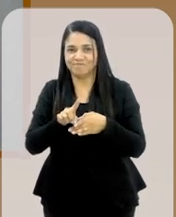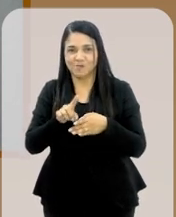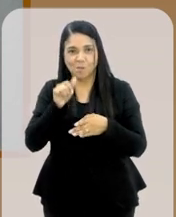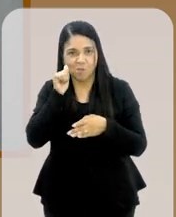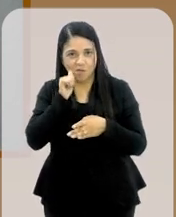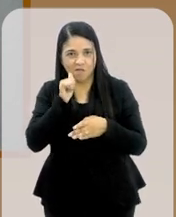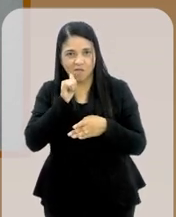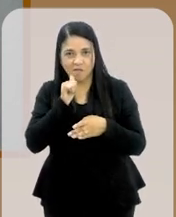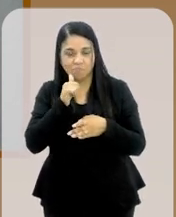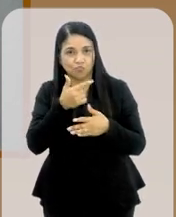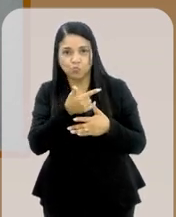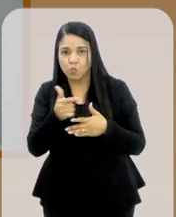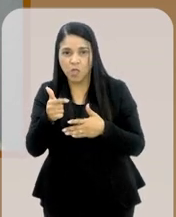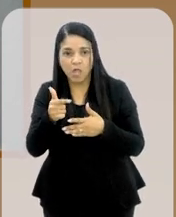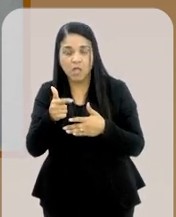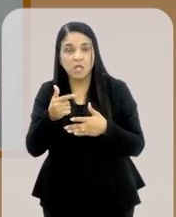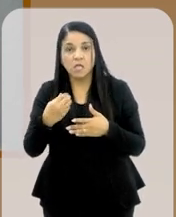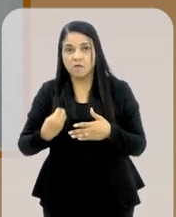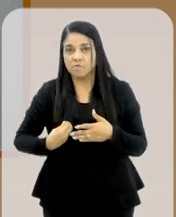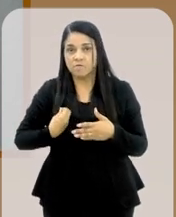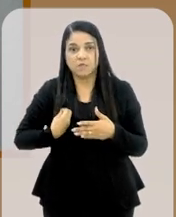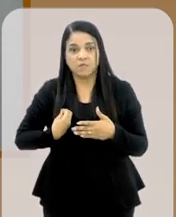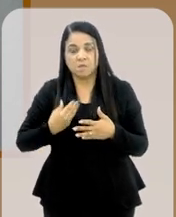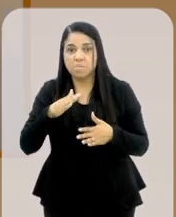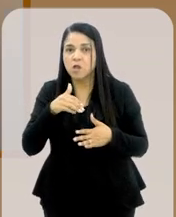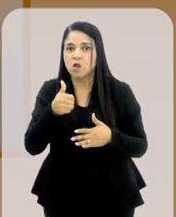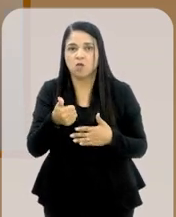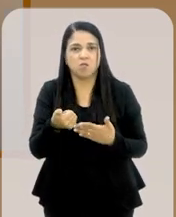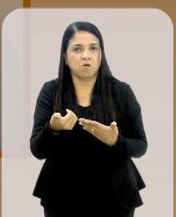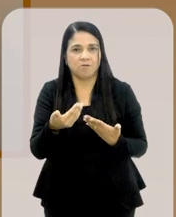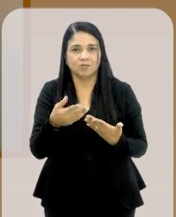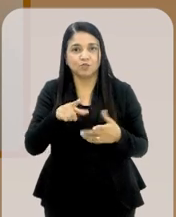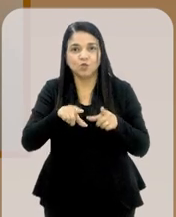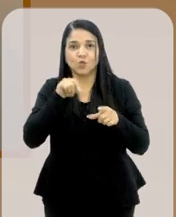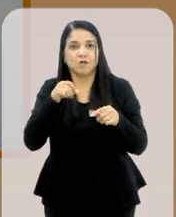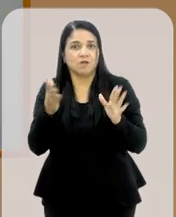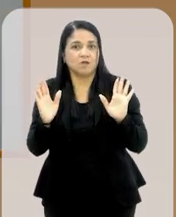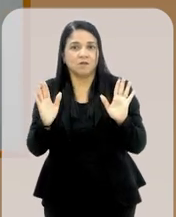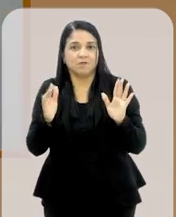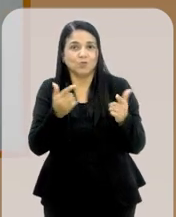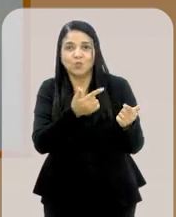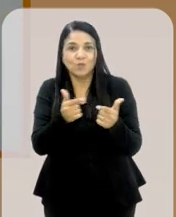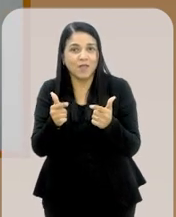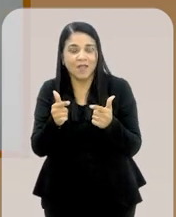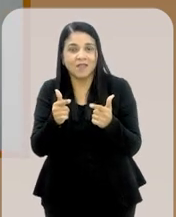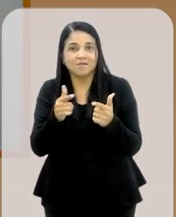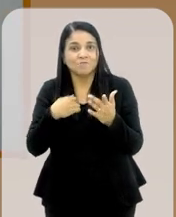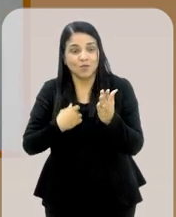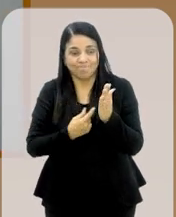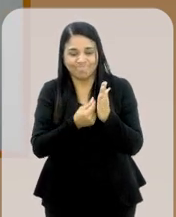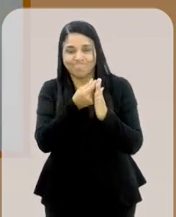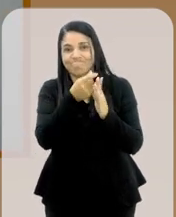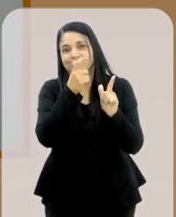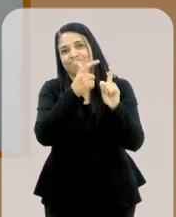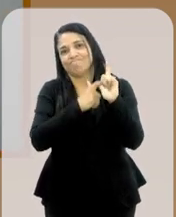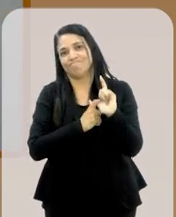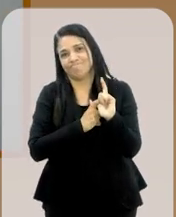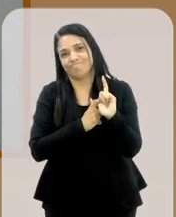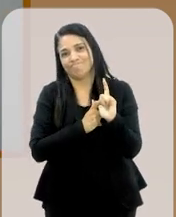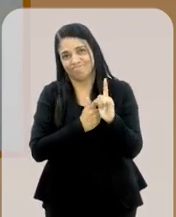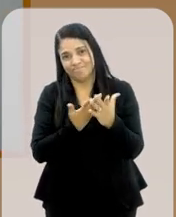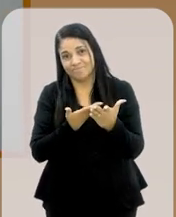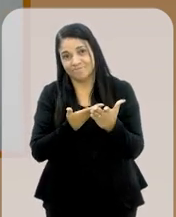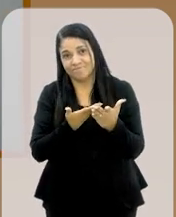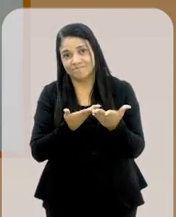poder escolher o melhor caminho para viver, né? Desde que você tenha sua independência financeira,